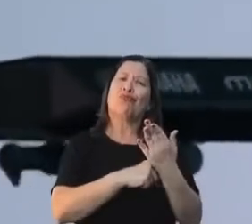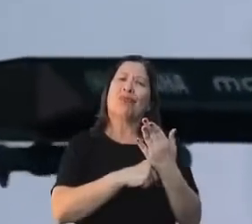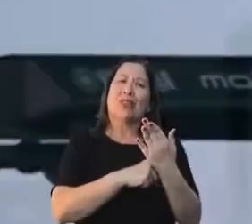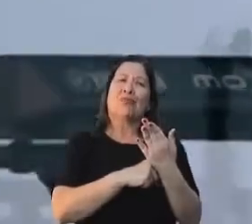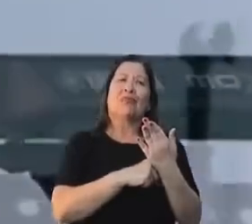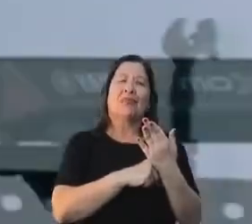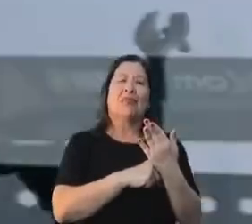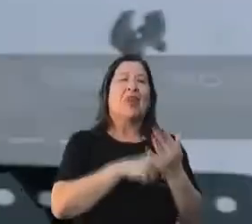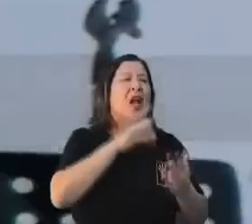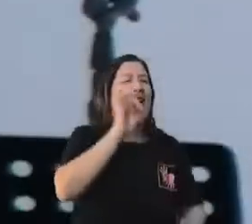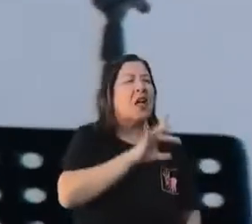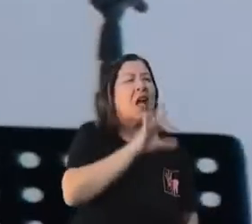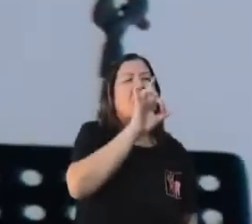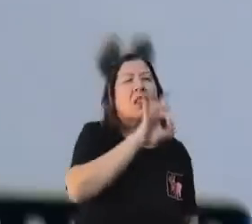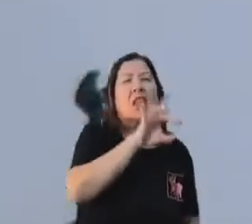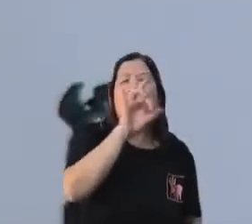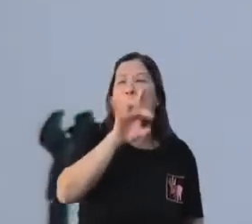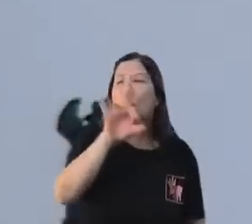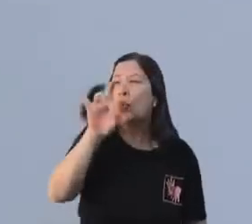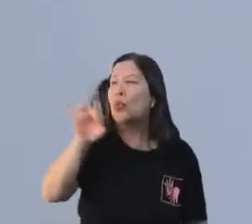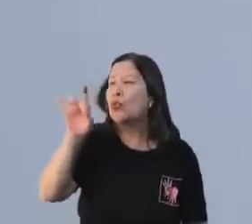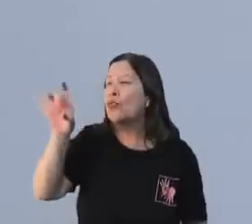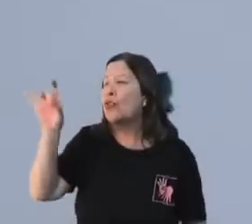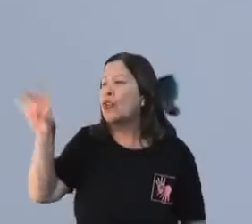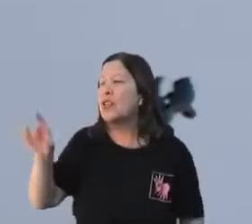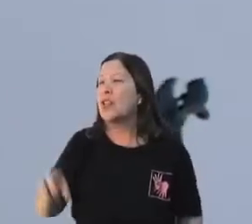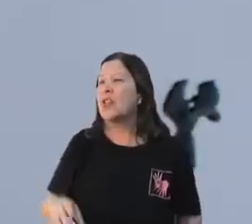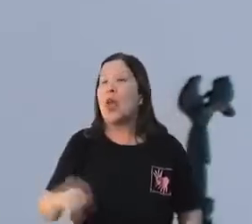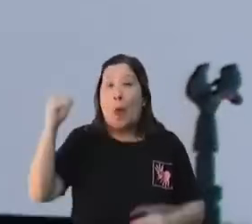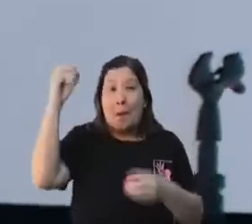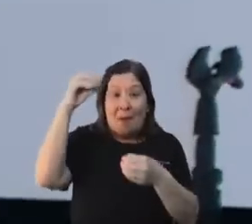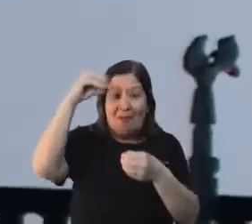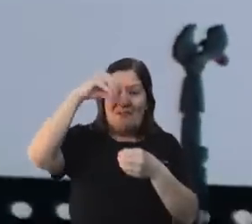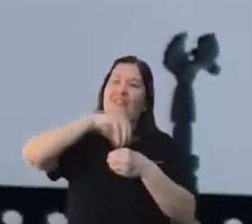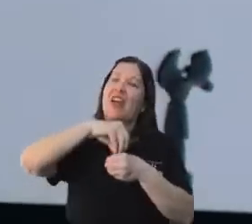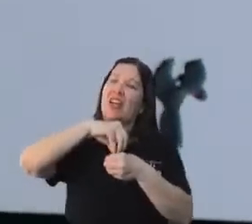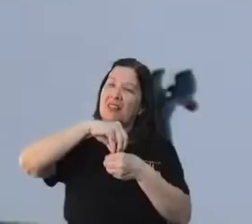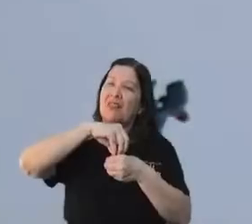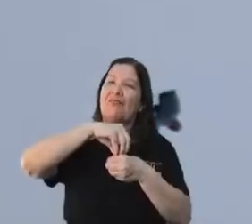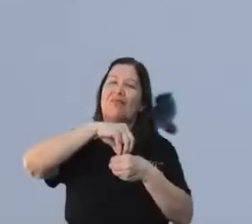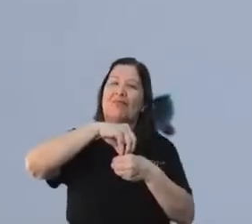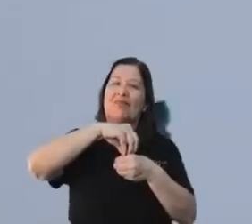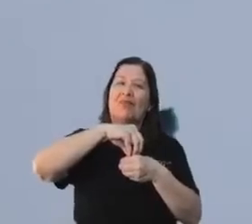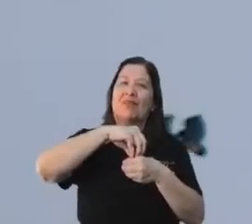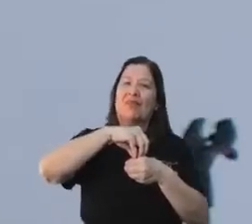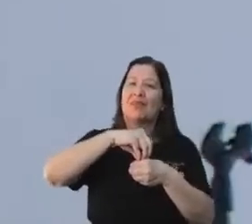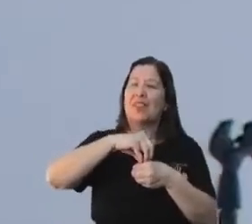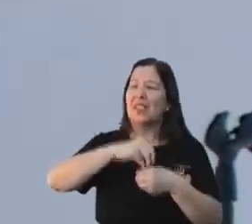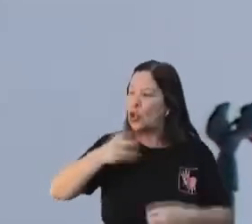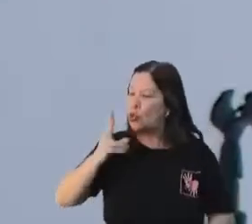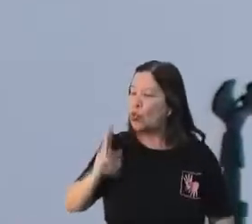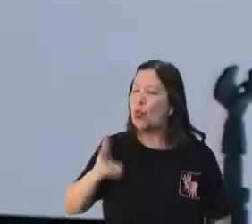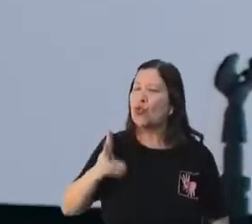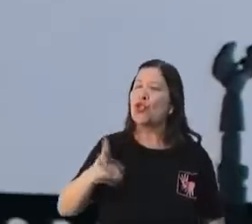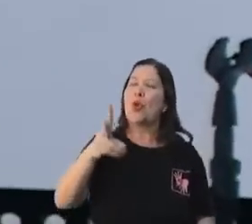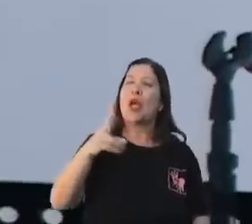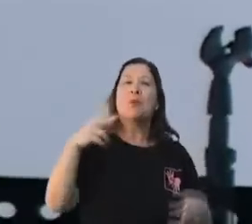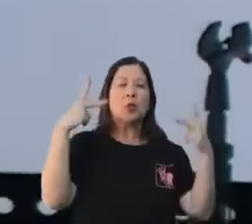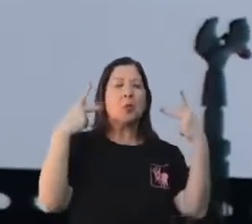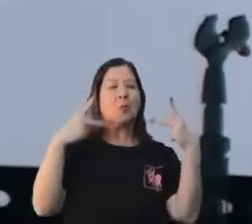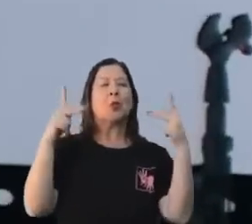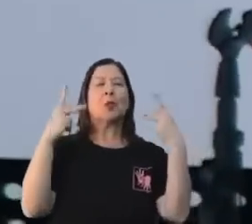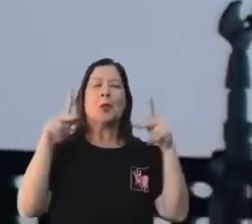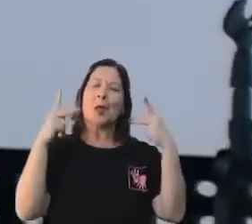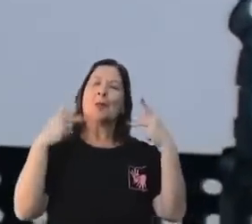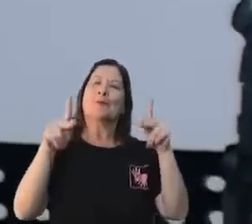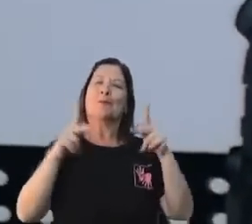membros da igreja, para trazerem uma oferta sacrificial, para que o programa não saia do ar. Estava no culto